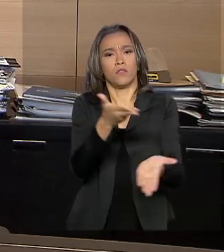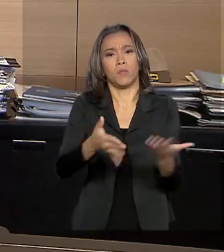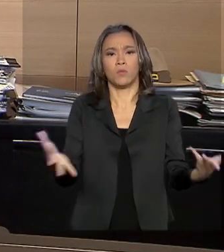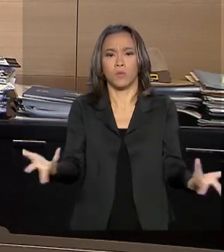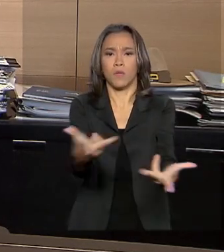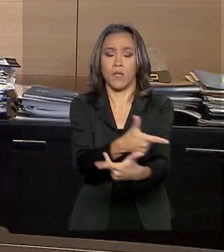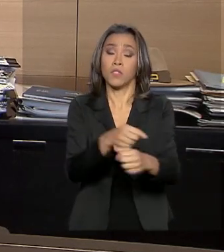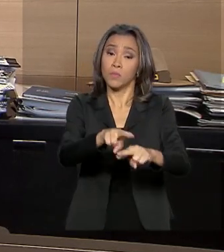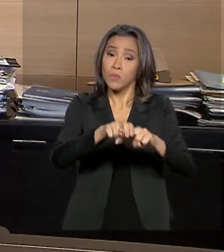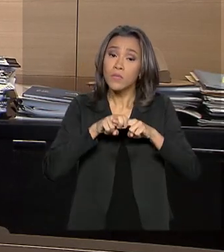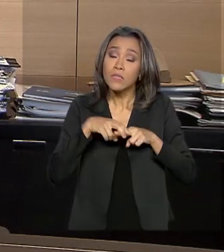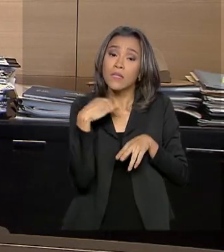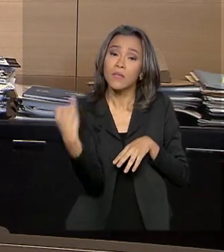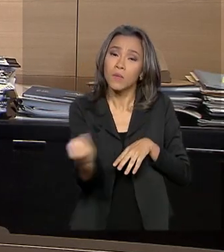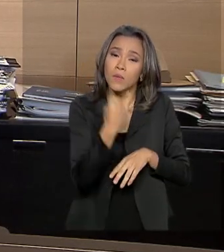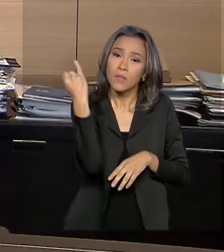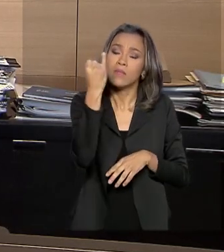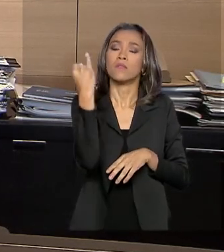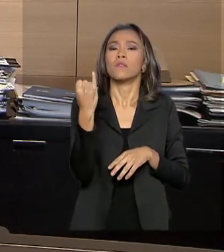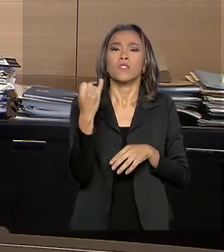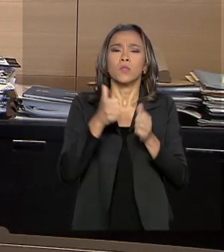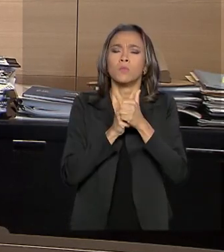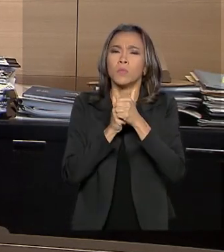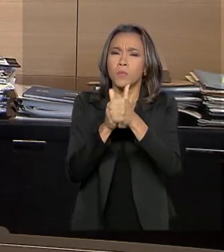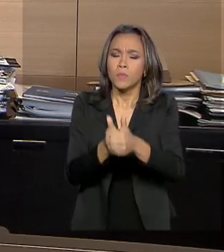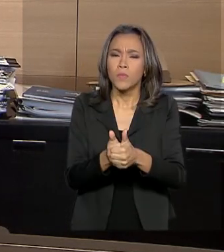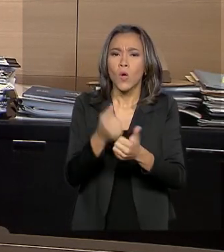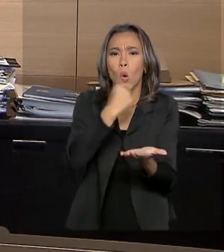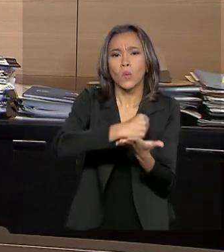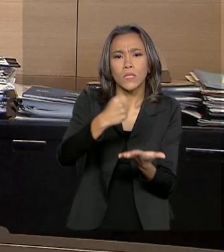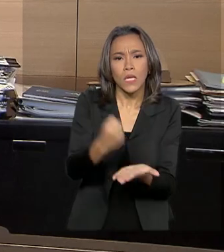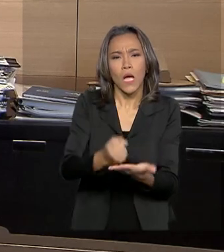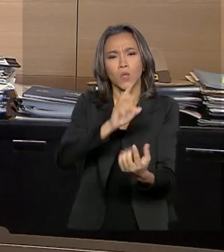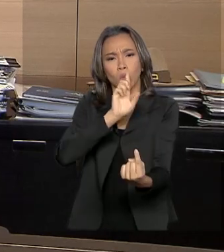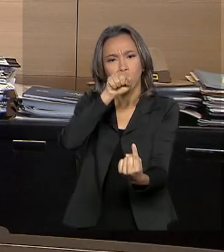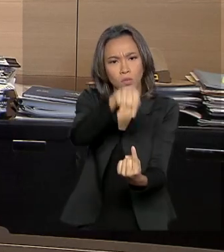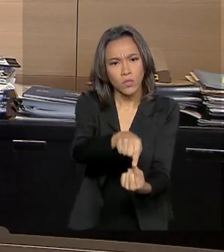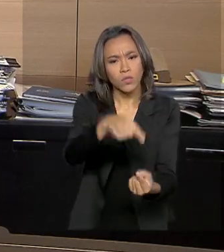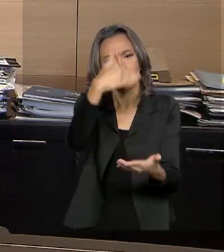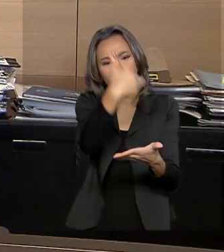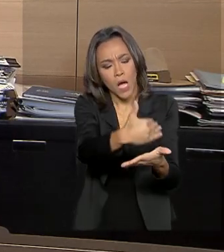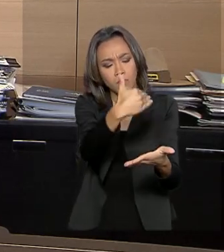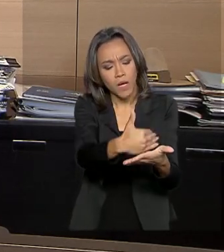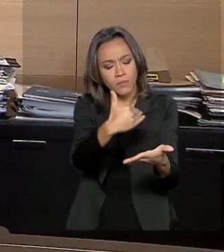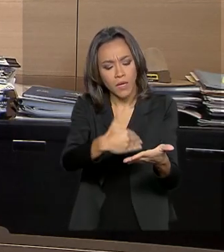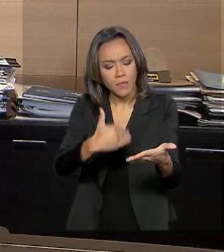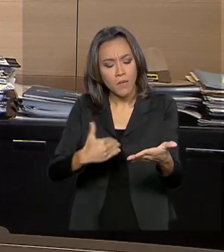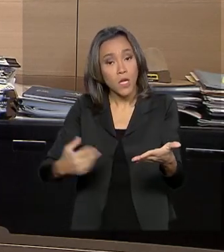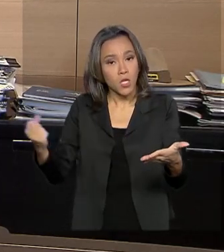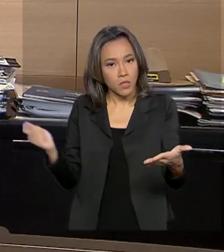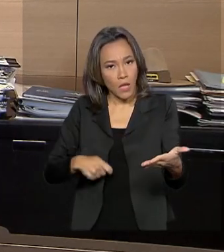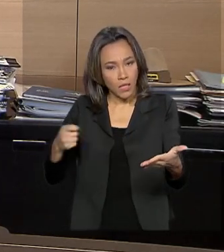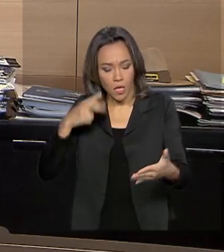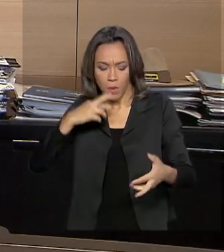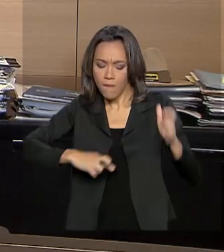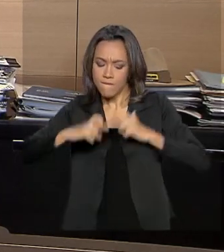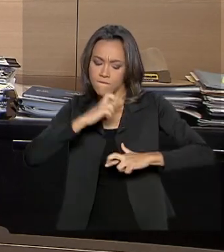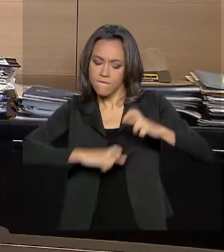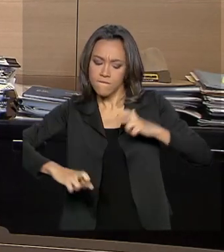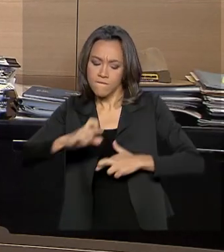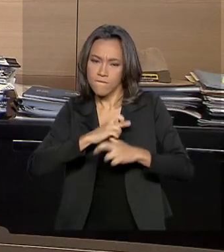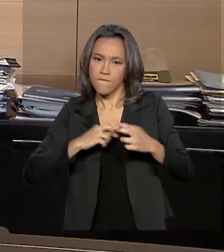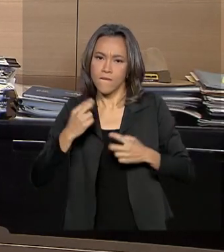mudança, trazendo normas de referência, fazendo contratos com metas, indicadores, que possam ser fiscalizados, possam ser